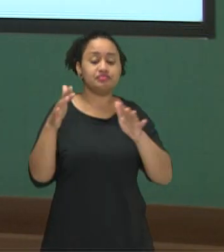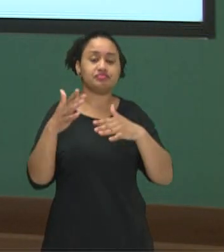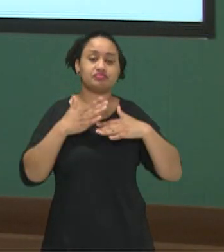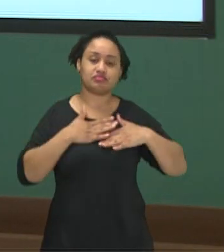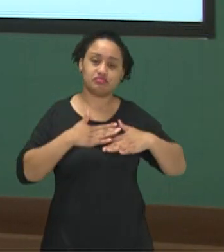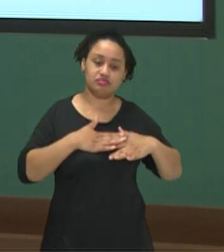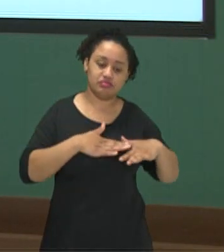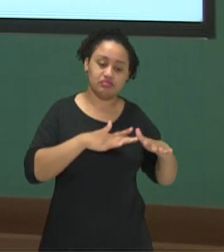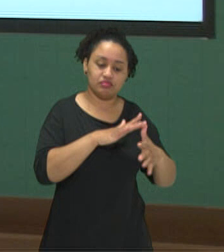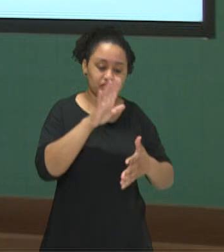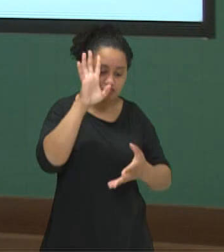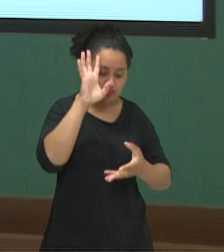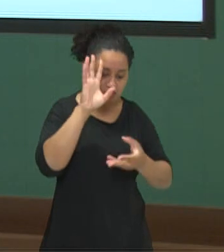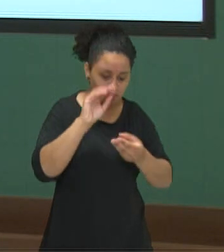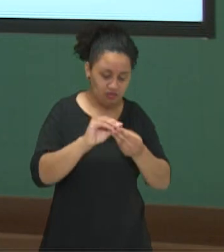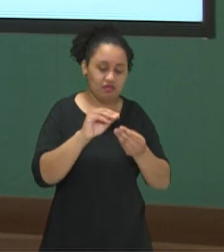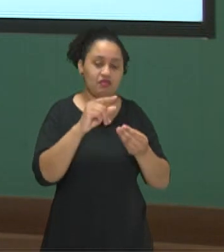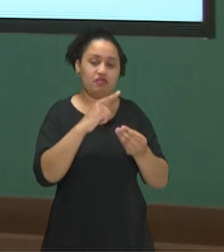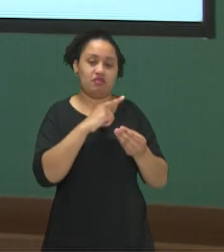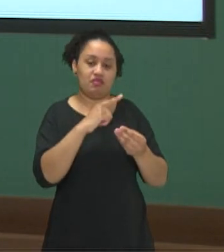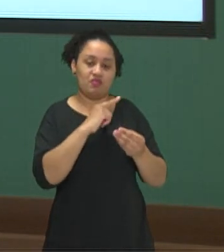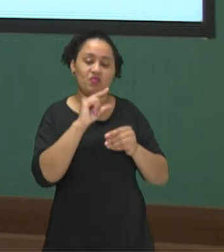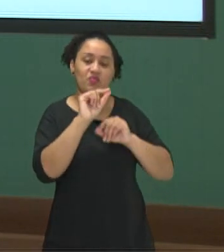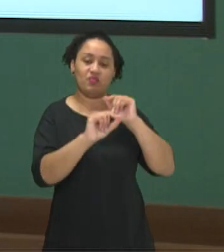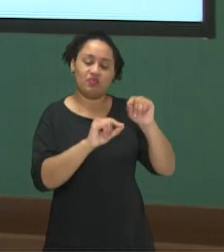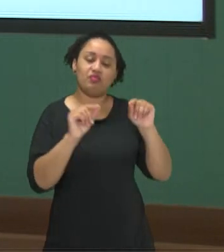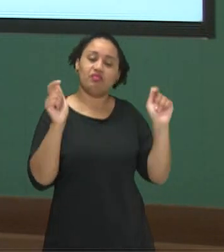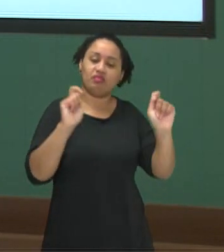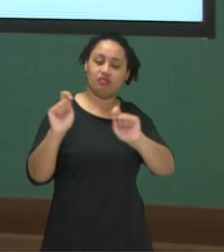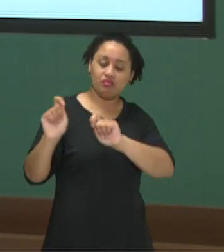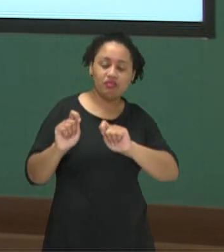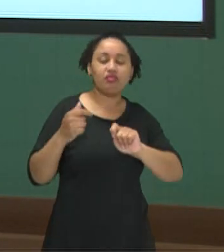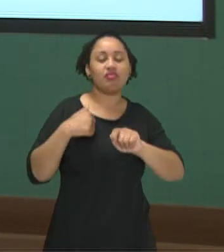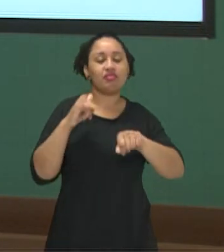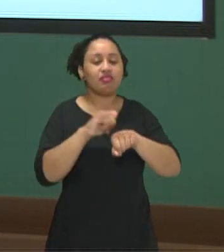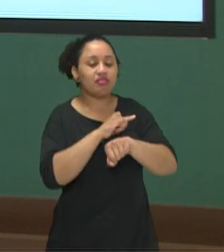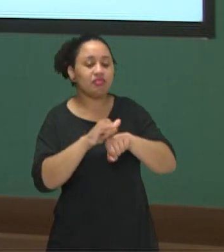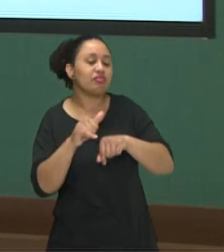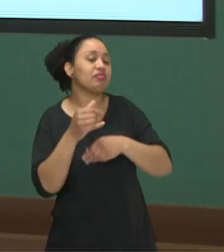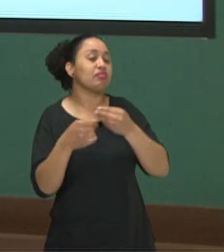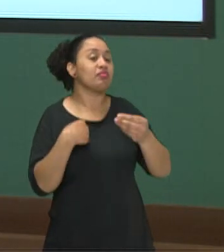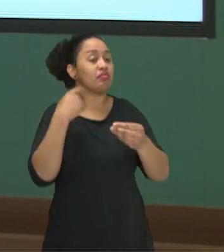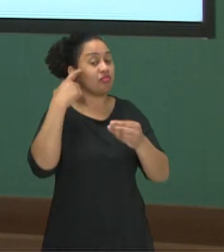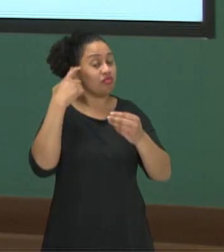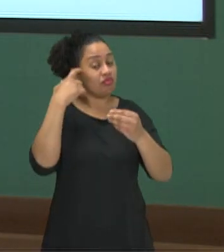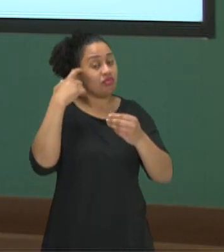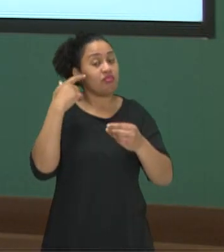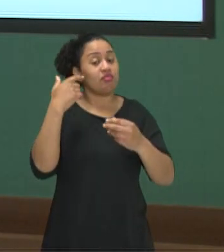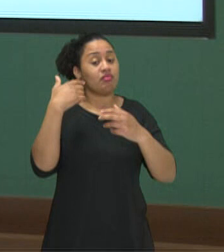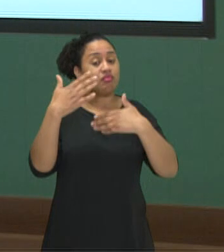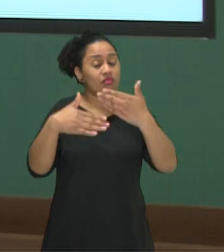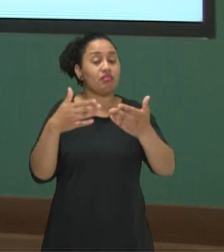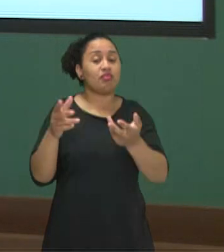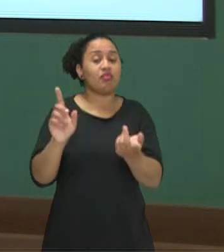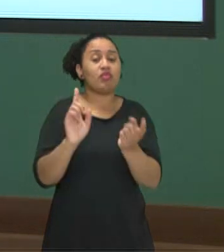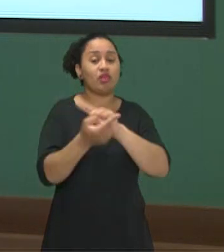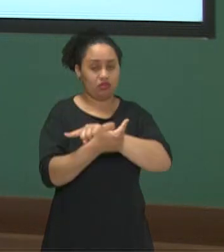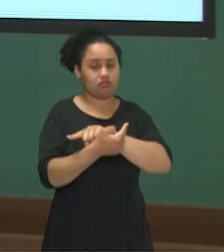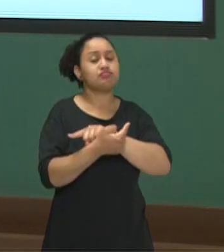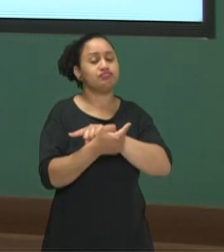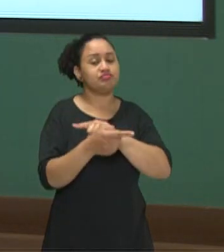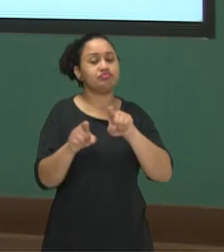agora, entender que existe essa possibilidade de pensar no processo inverso e que estratégias